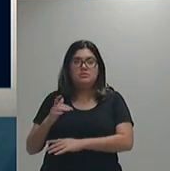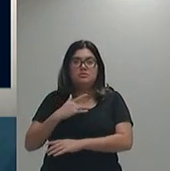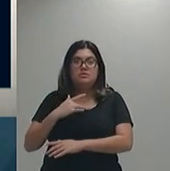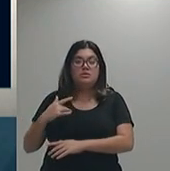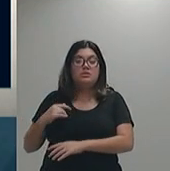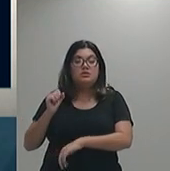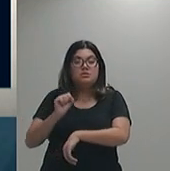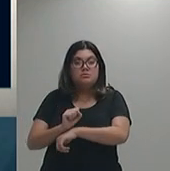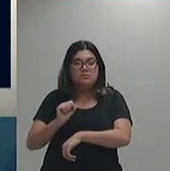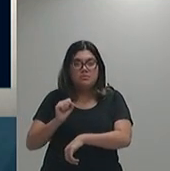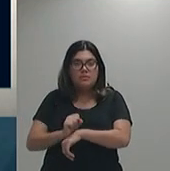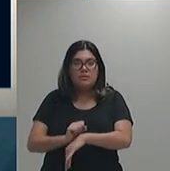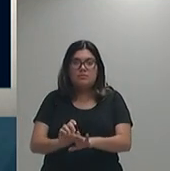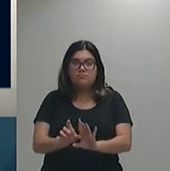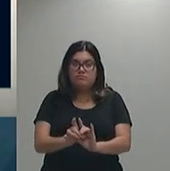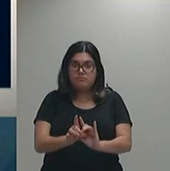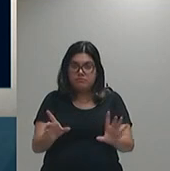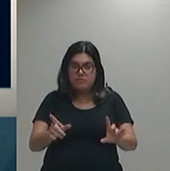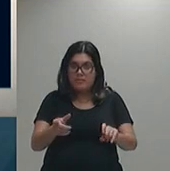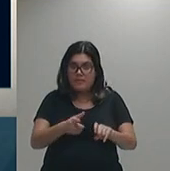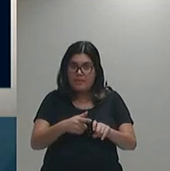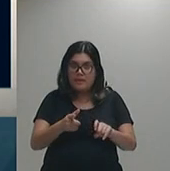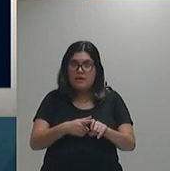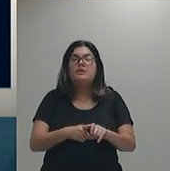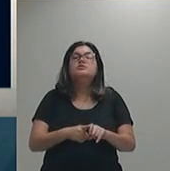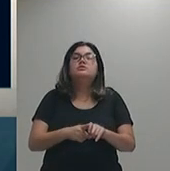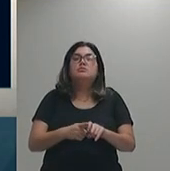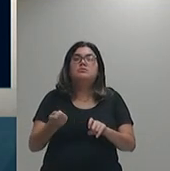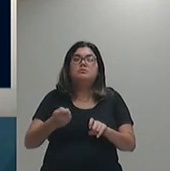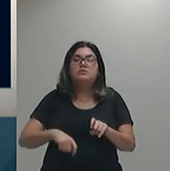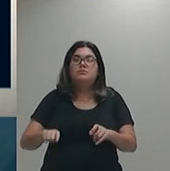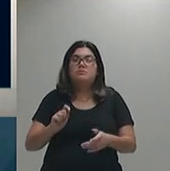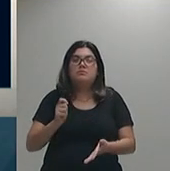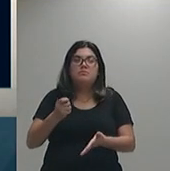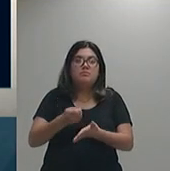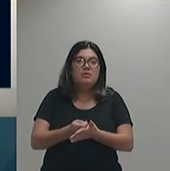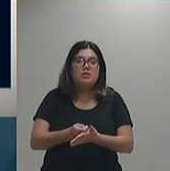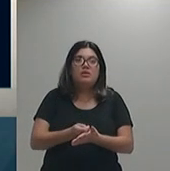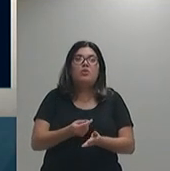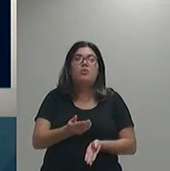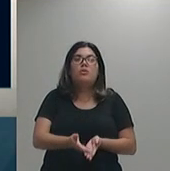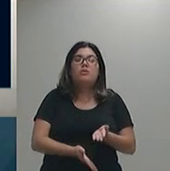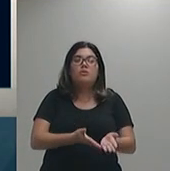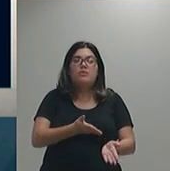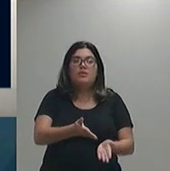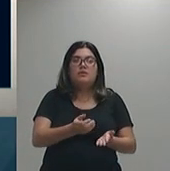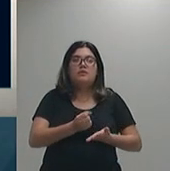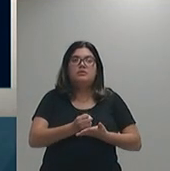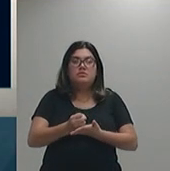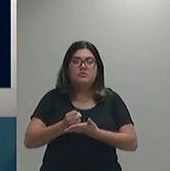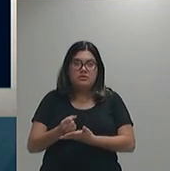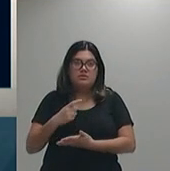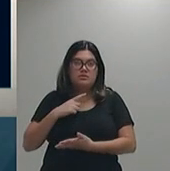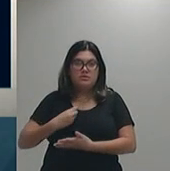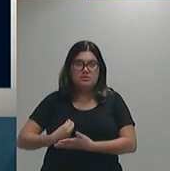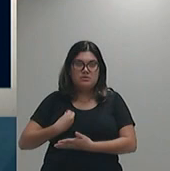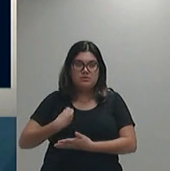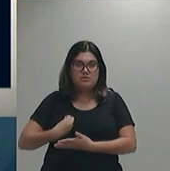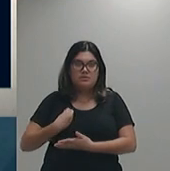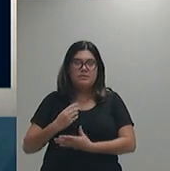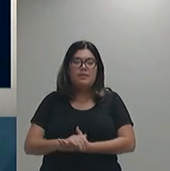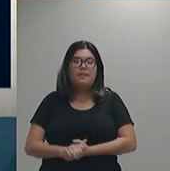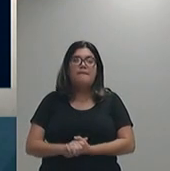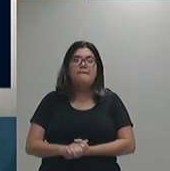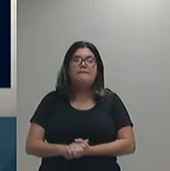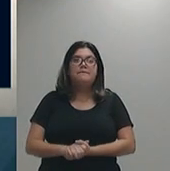para se desincumbir da obrigação de custear os cuidados assistenciais pertinentes é eu faço